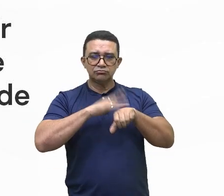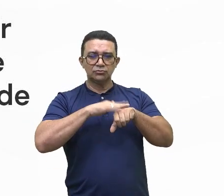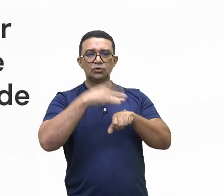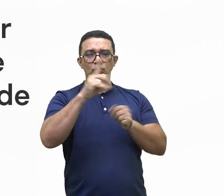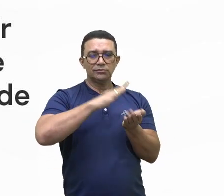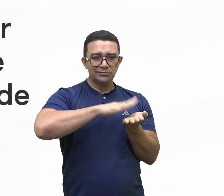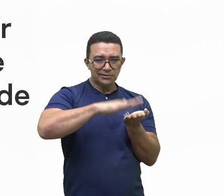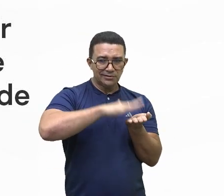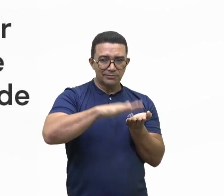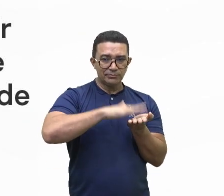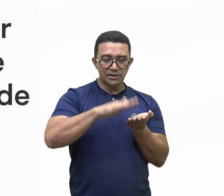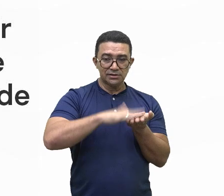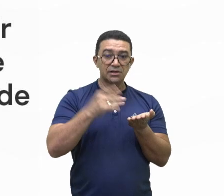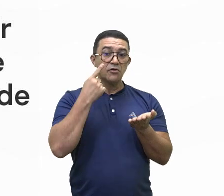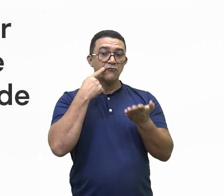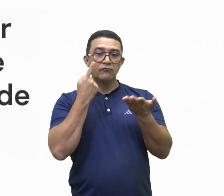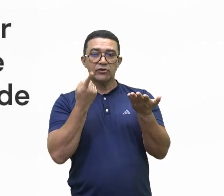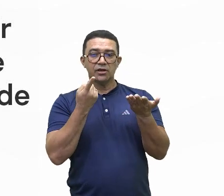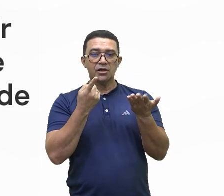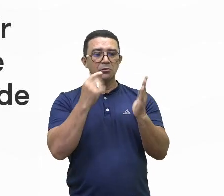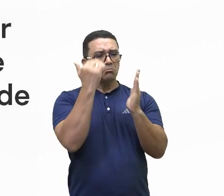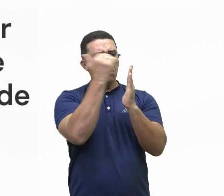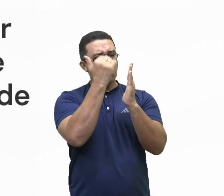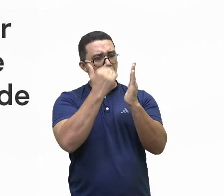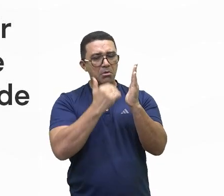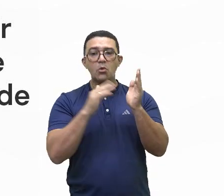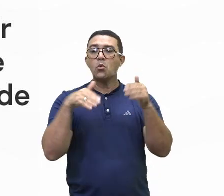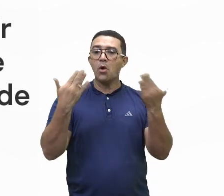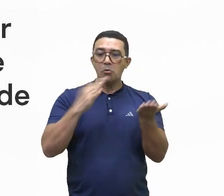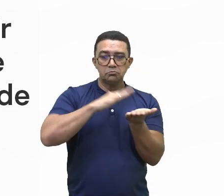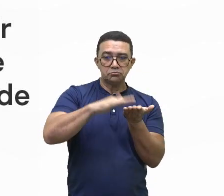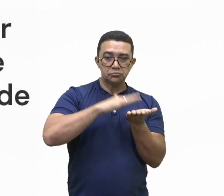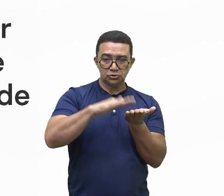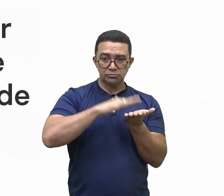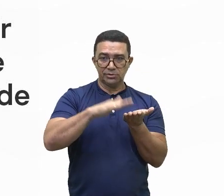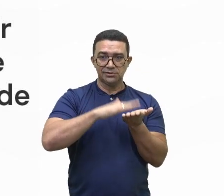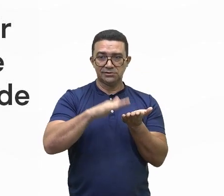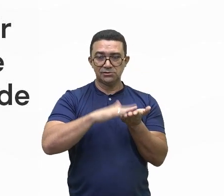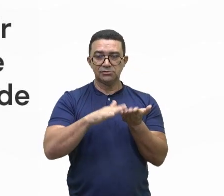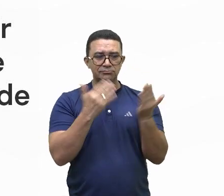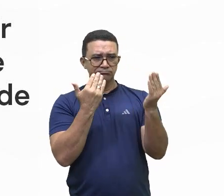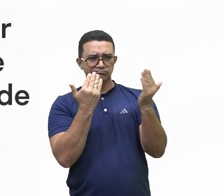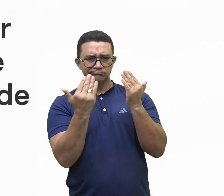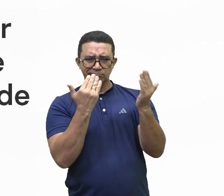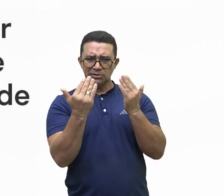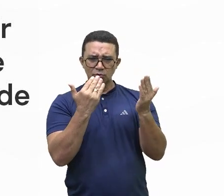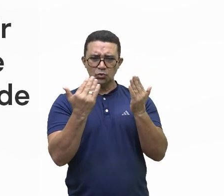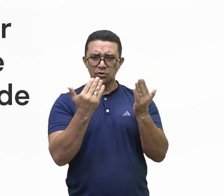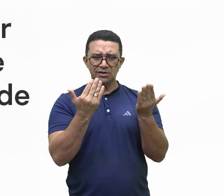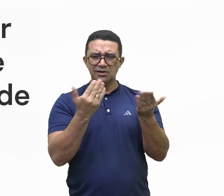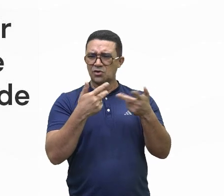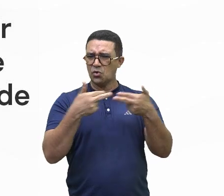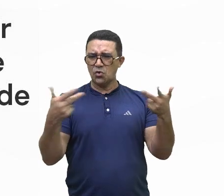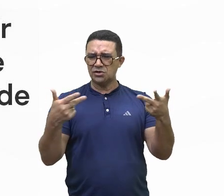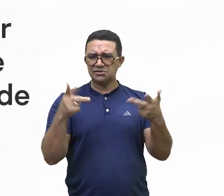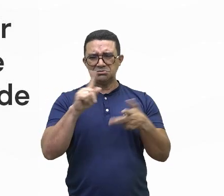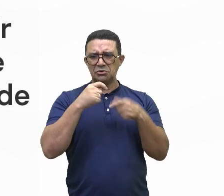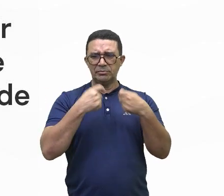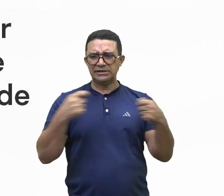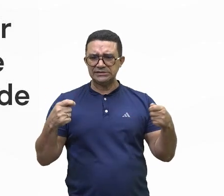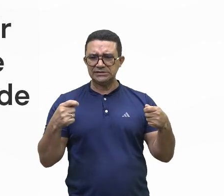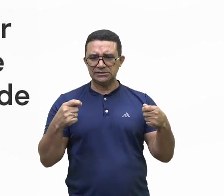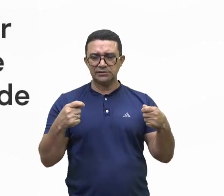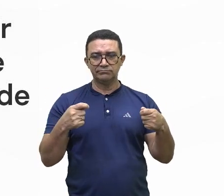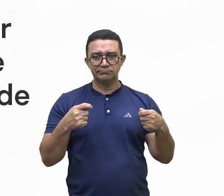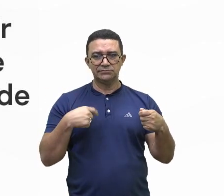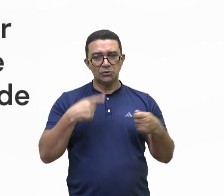despesas, identificar os desperdícios. É muito importante vocês verem e analisarem o que não é necessário para você,